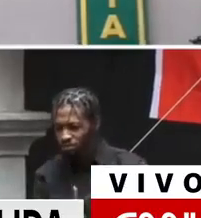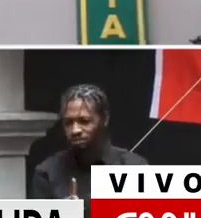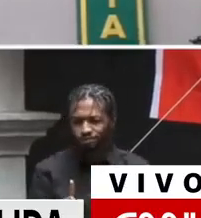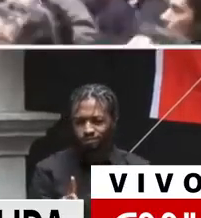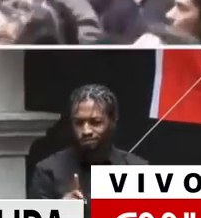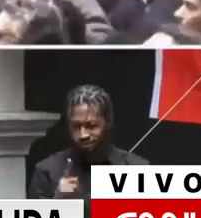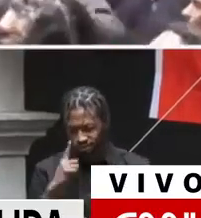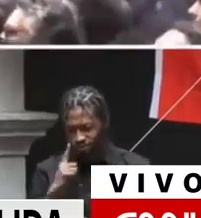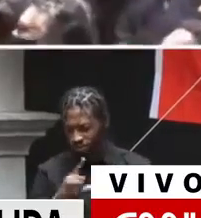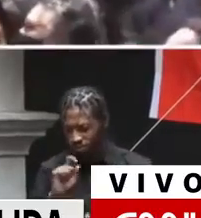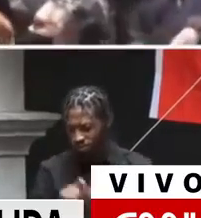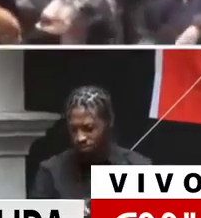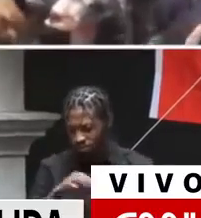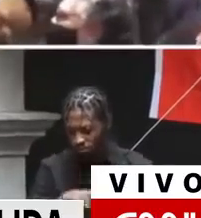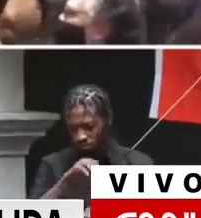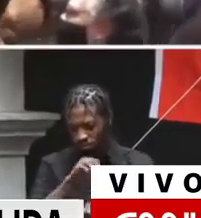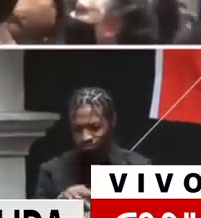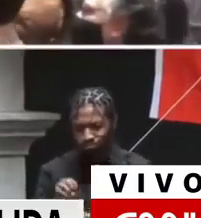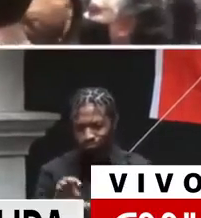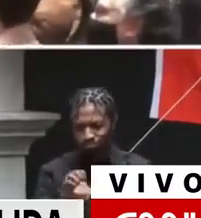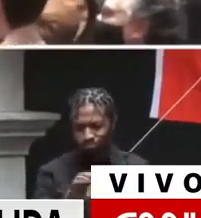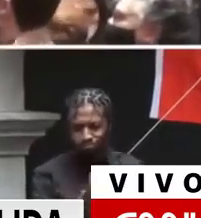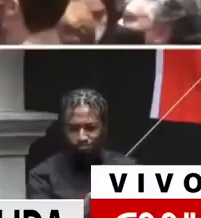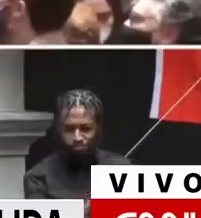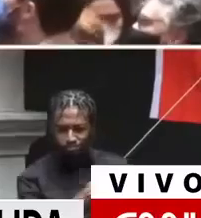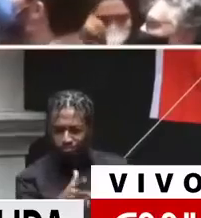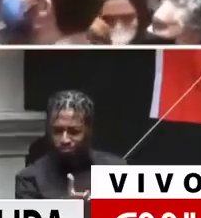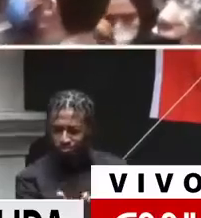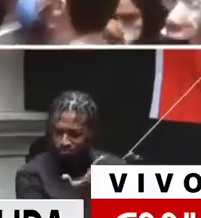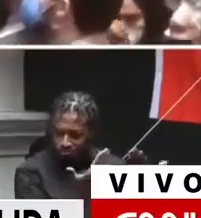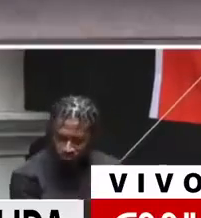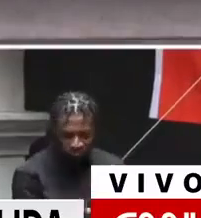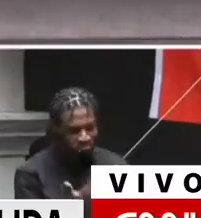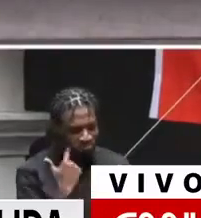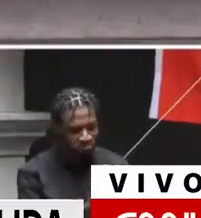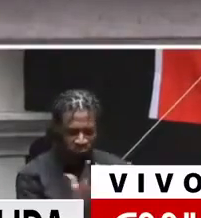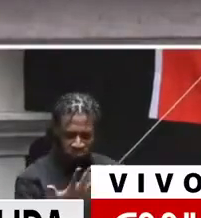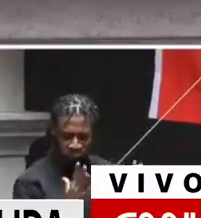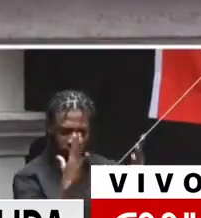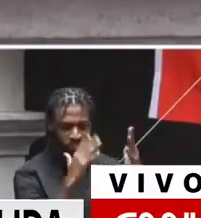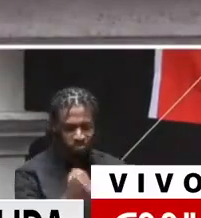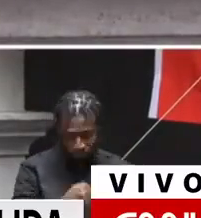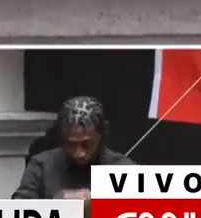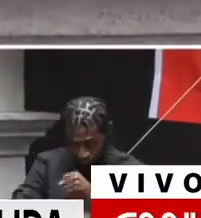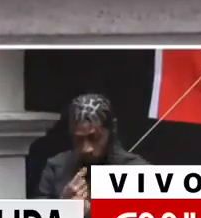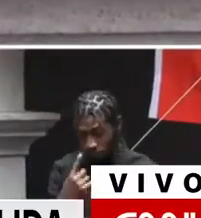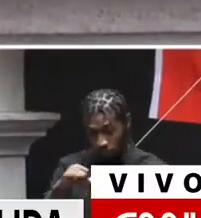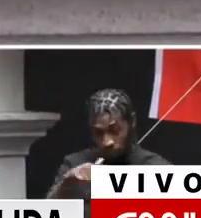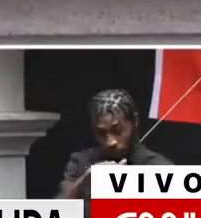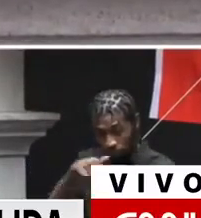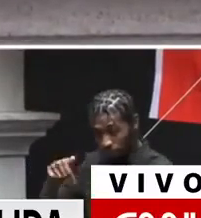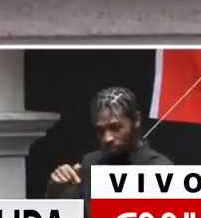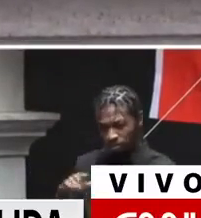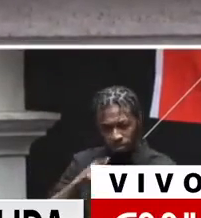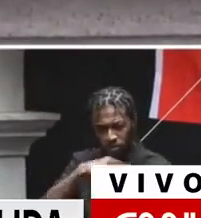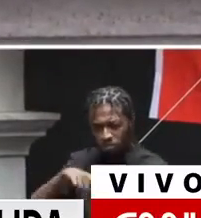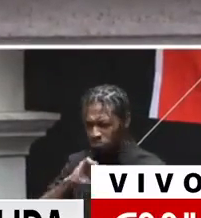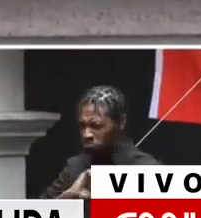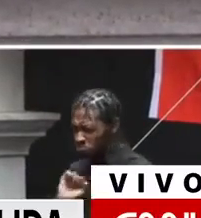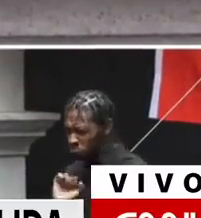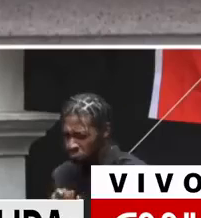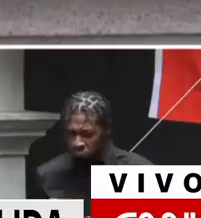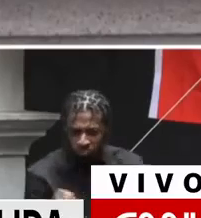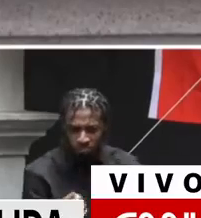da Faculdade de Direito da USP, onde vai ser lida já já essa carta. E essa data, né, 11 de agosto, foi o dia em que a